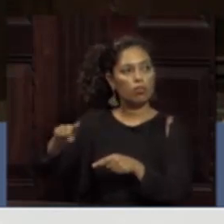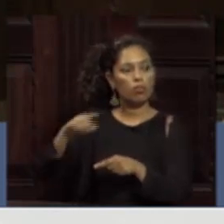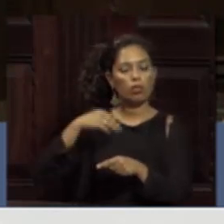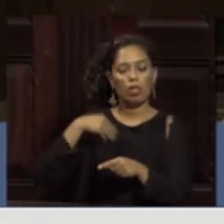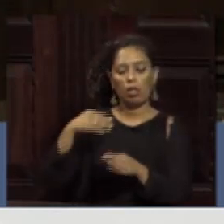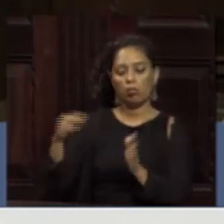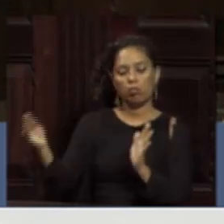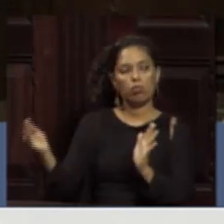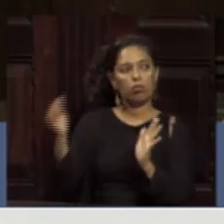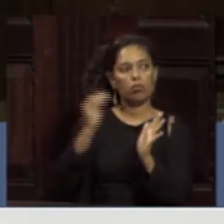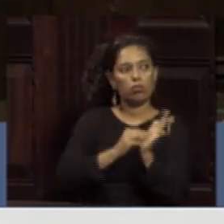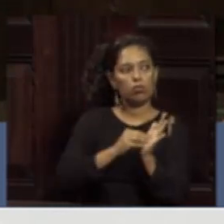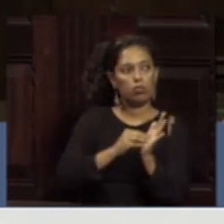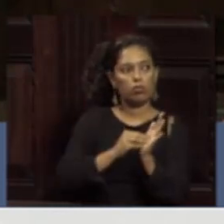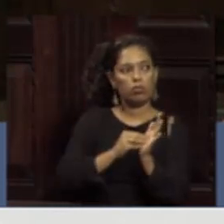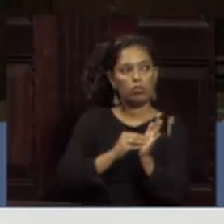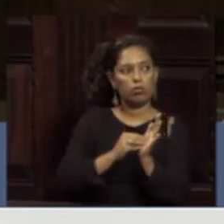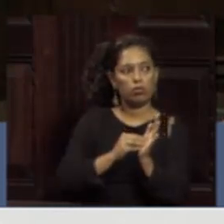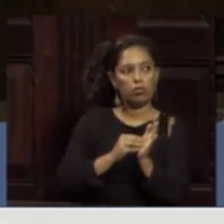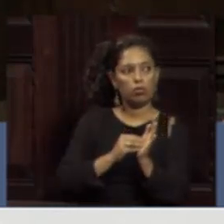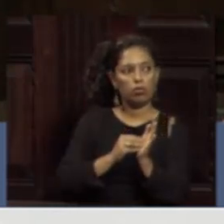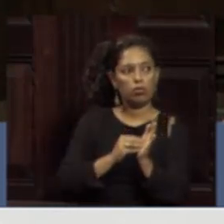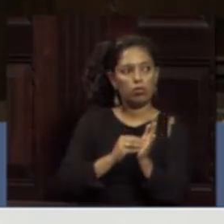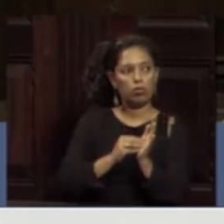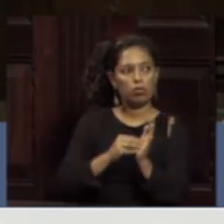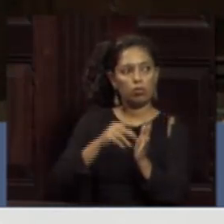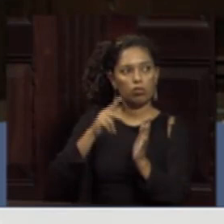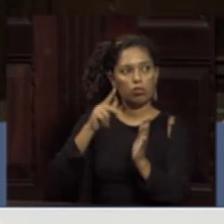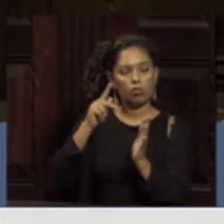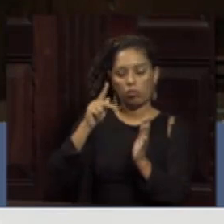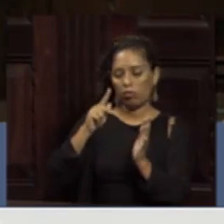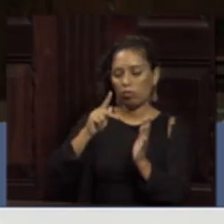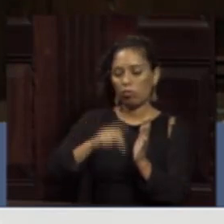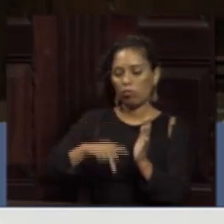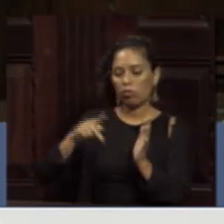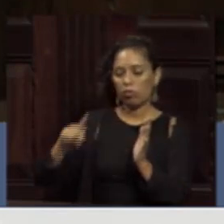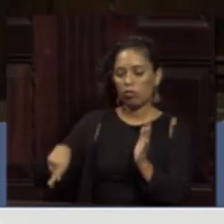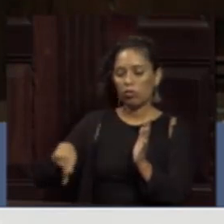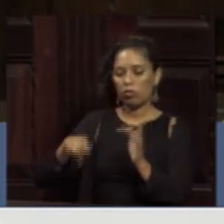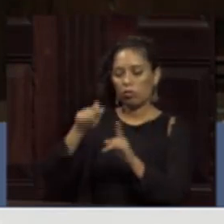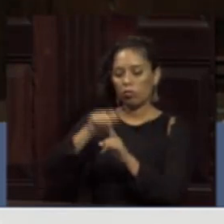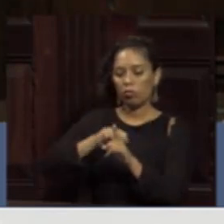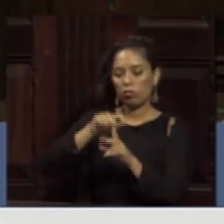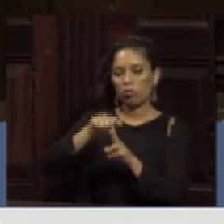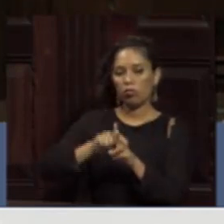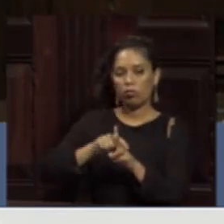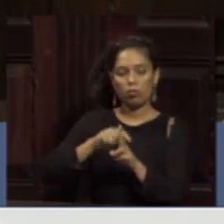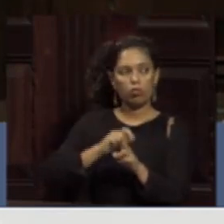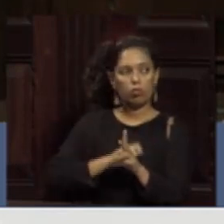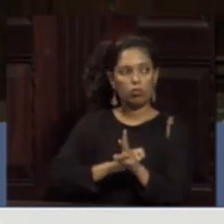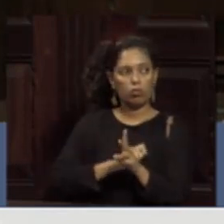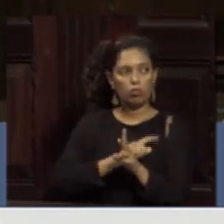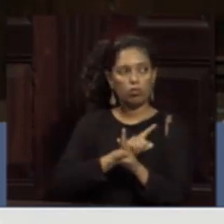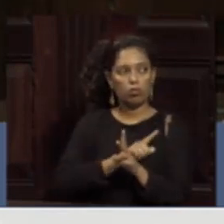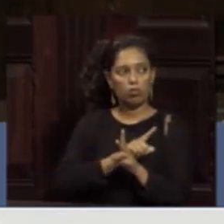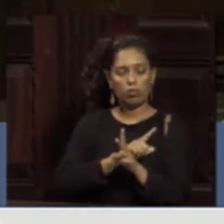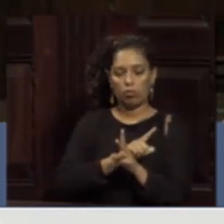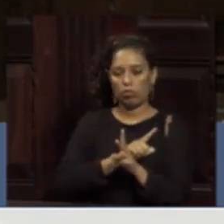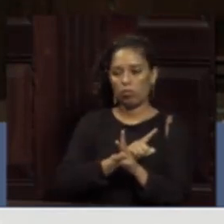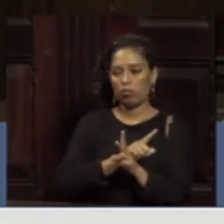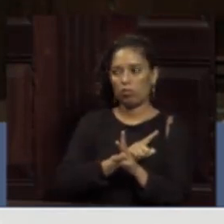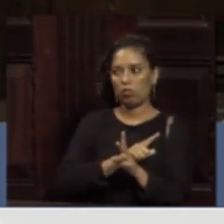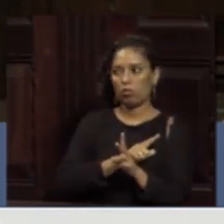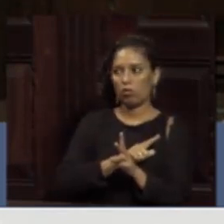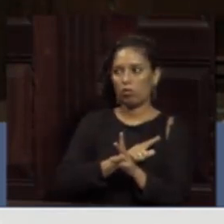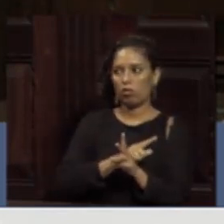o salário de professor 2, 40 horas, em mais de R$5.000.